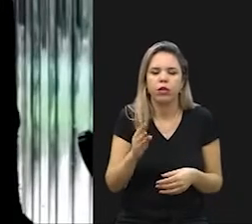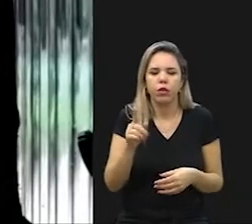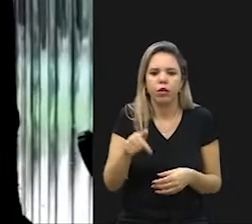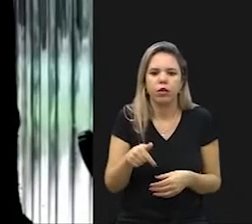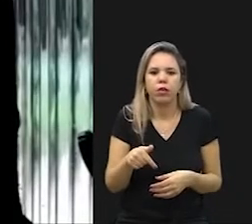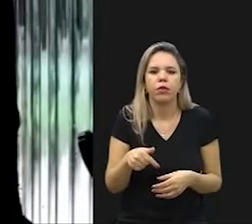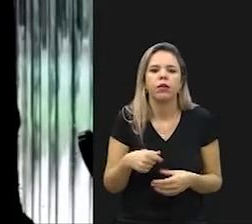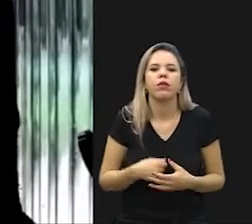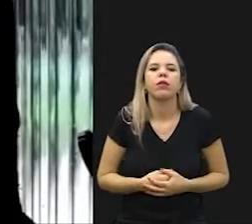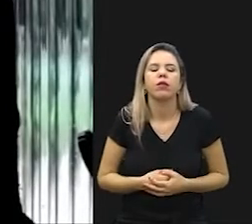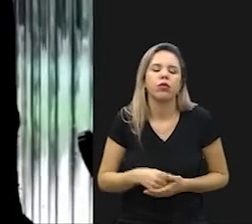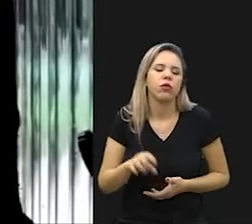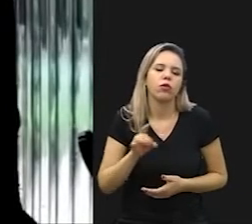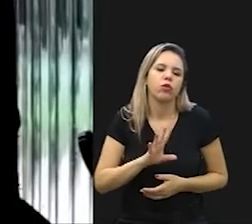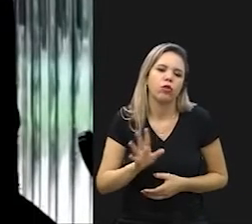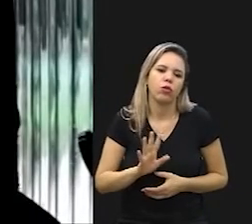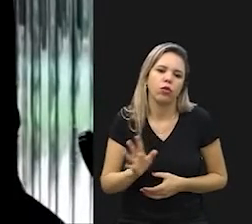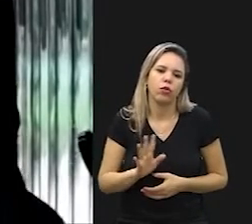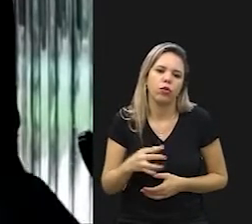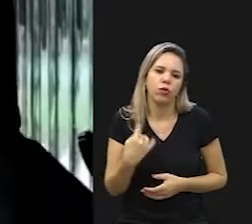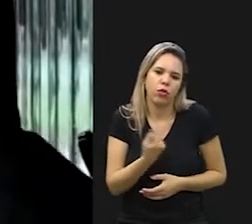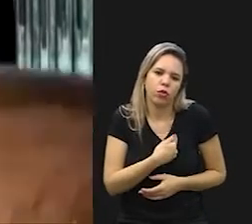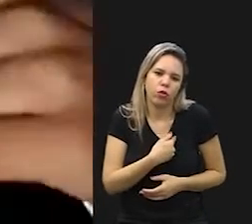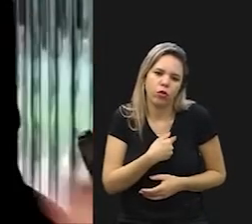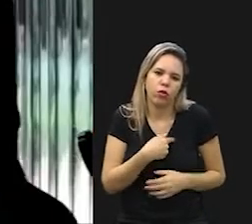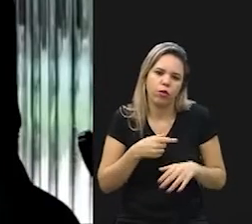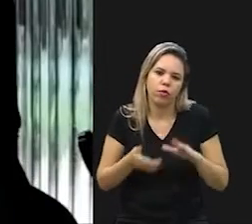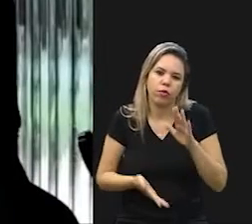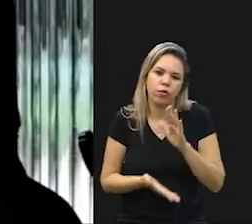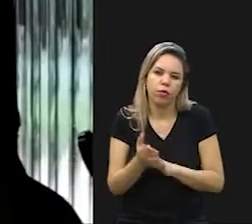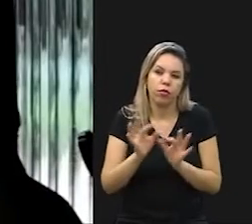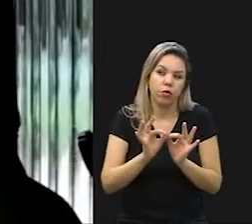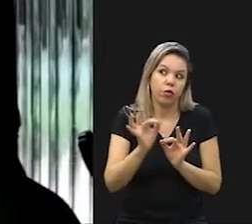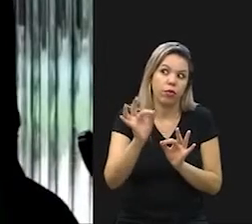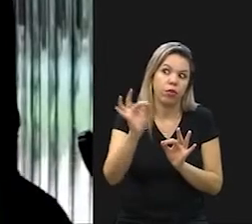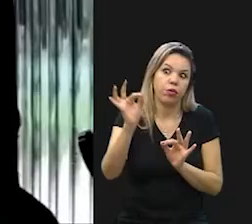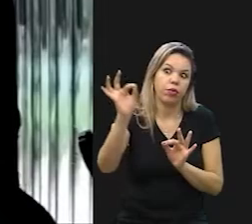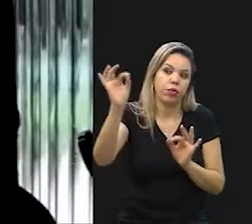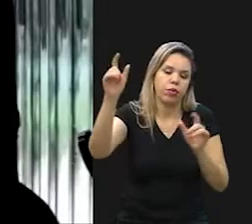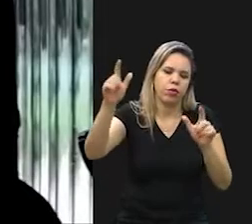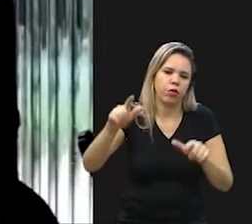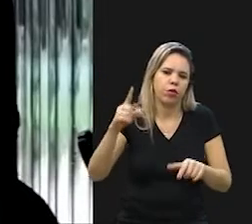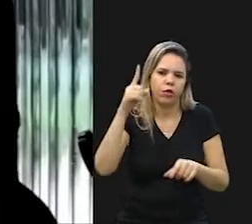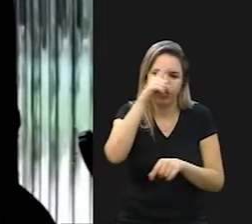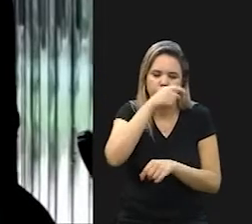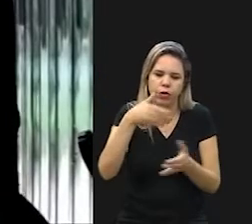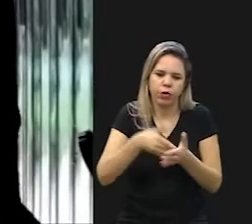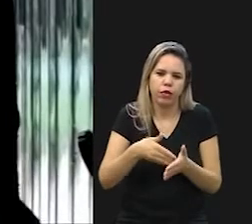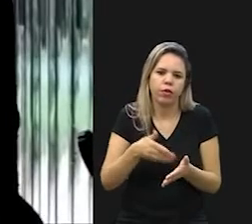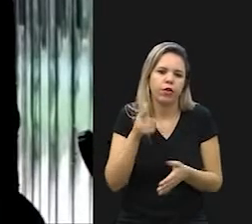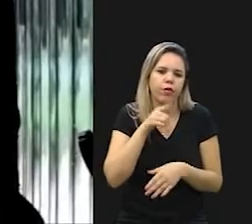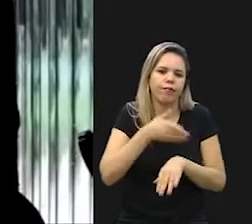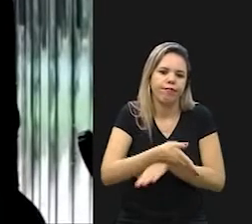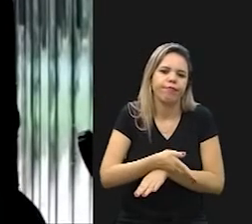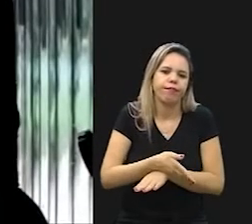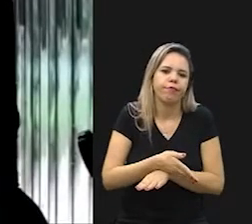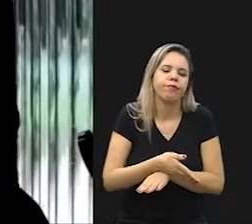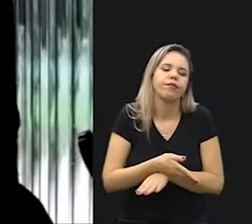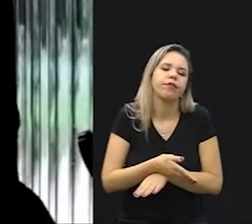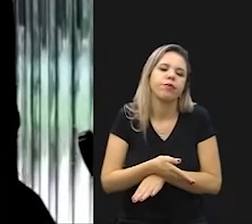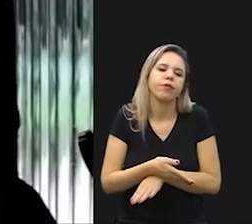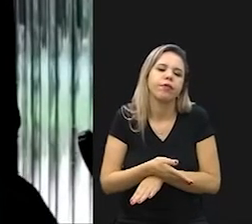isso demanda não só a gente se deslocar até esses locais que são de difícil acesso, porque ele